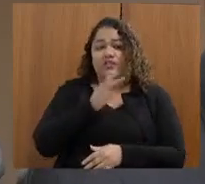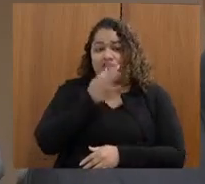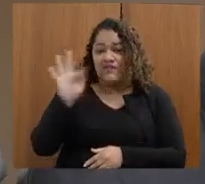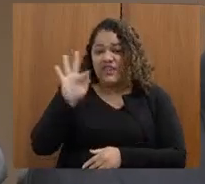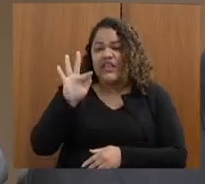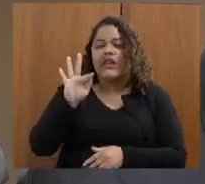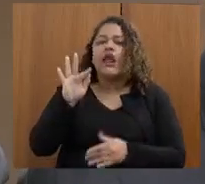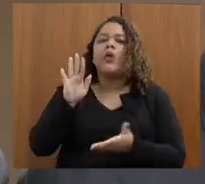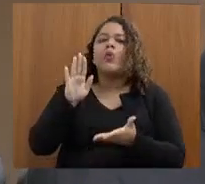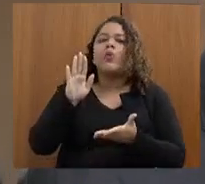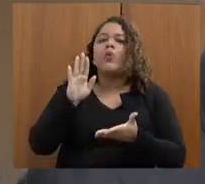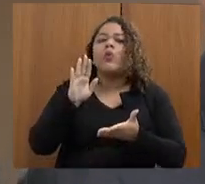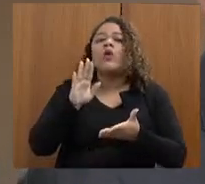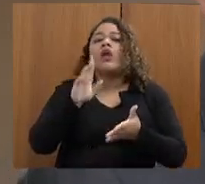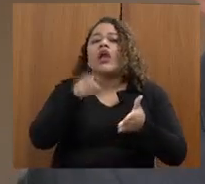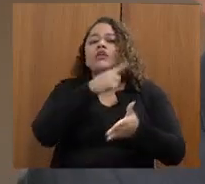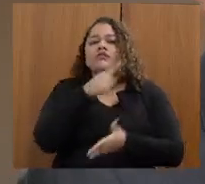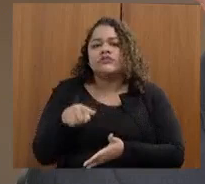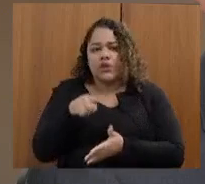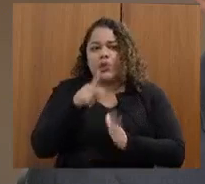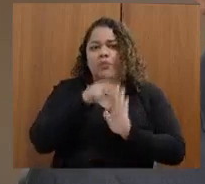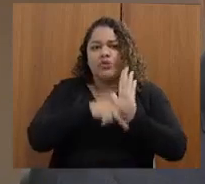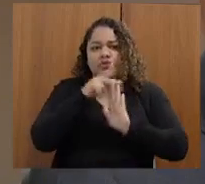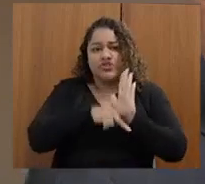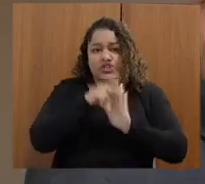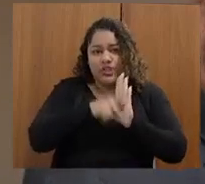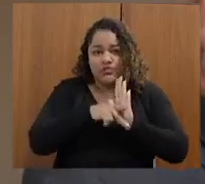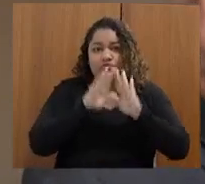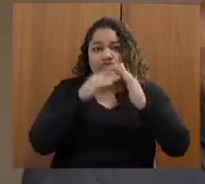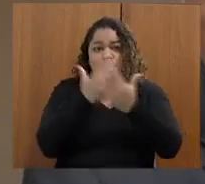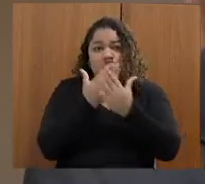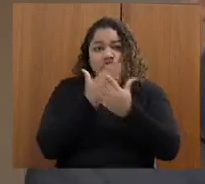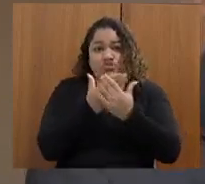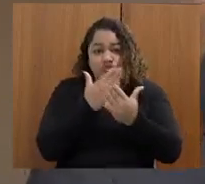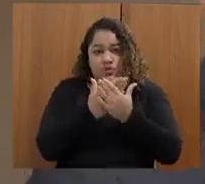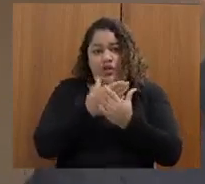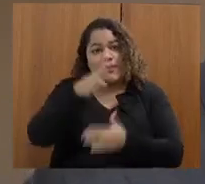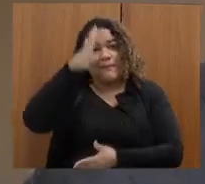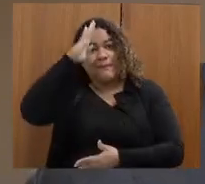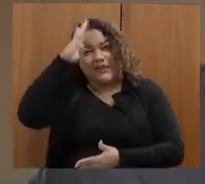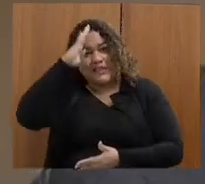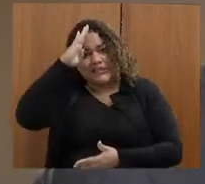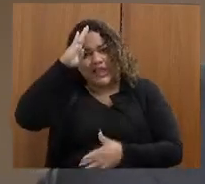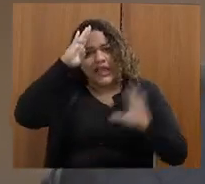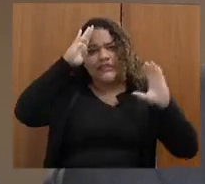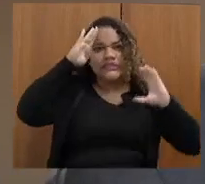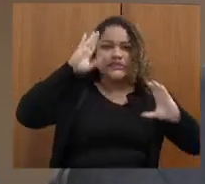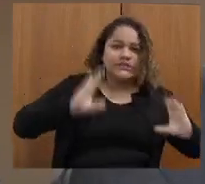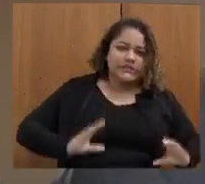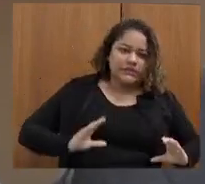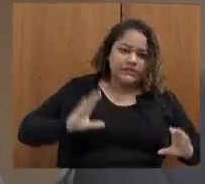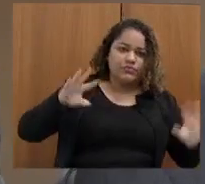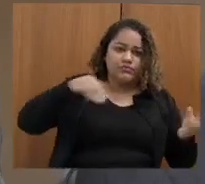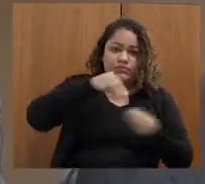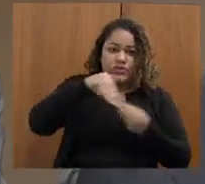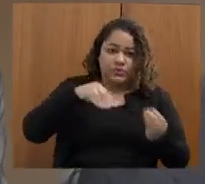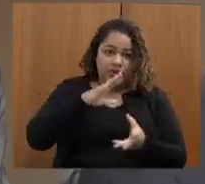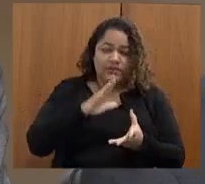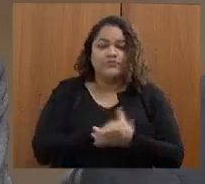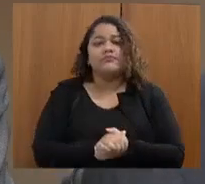mesmo ignorando por completo que a redução da violência física